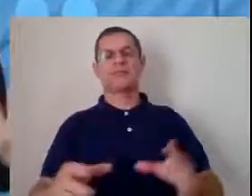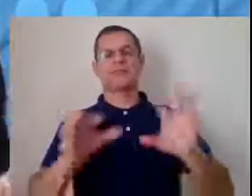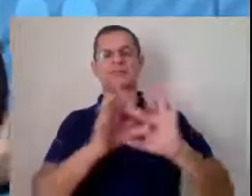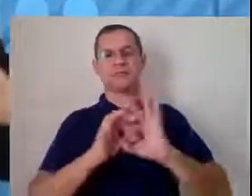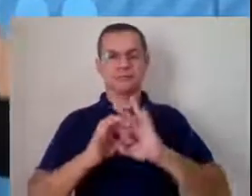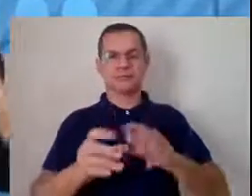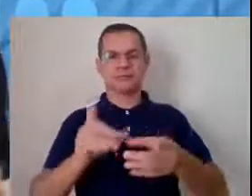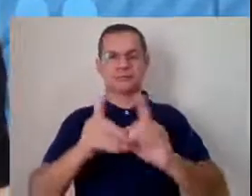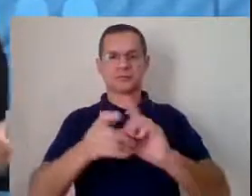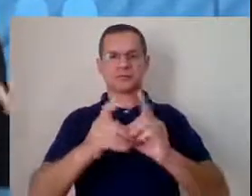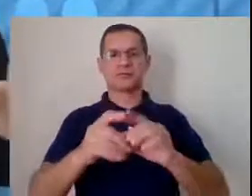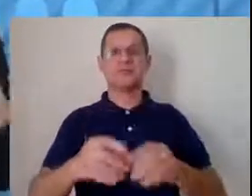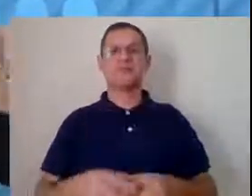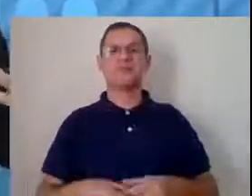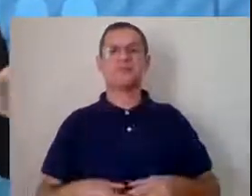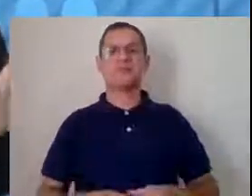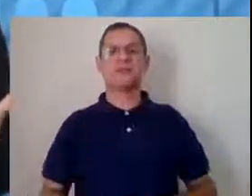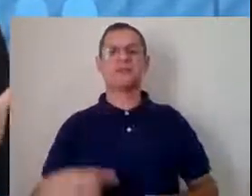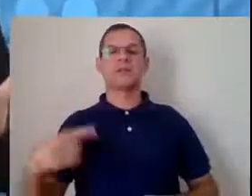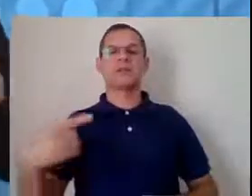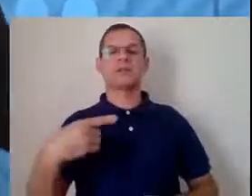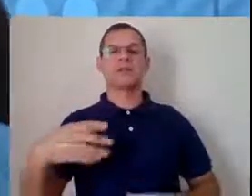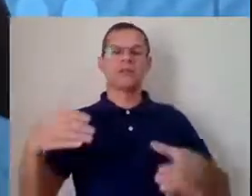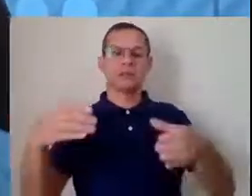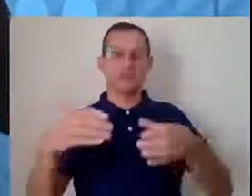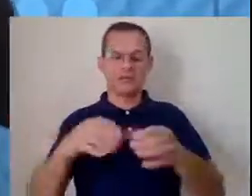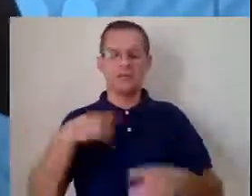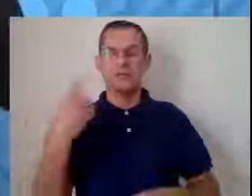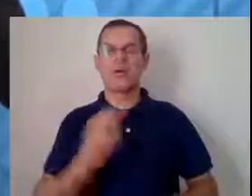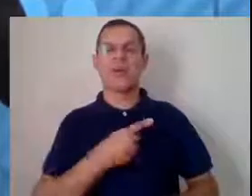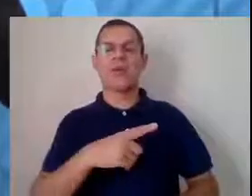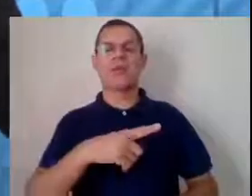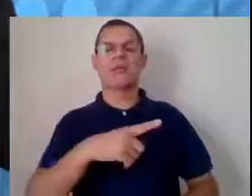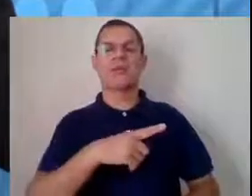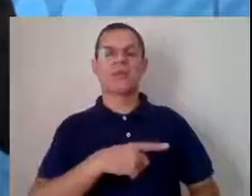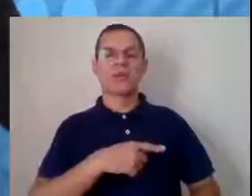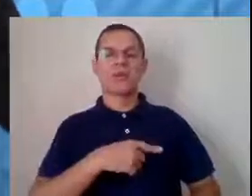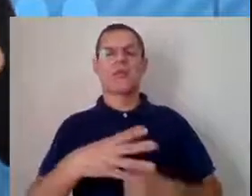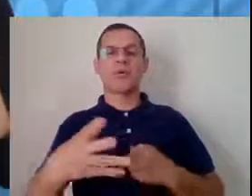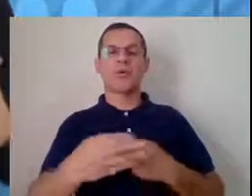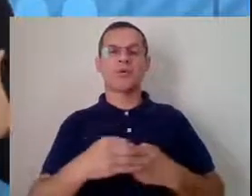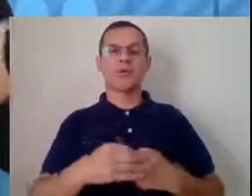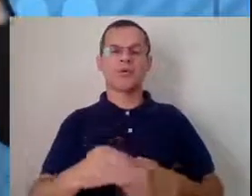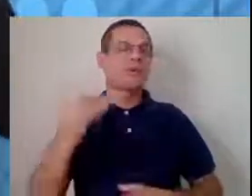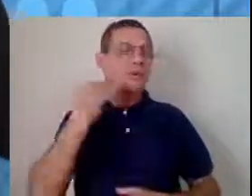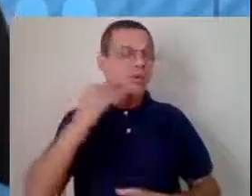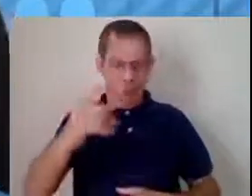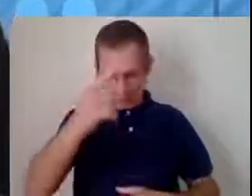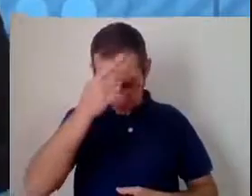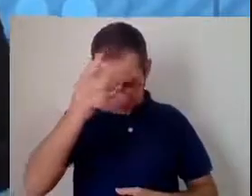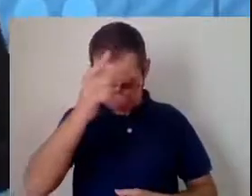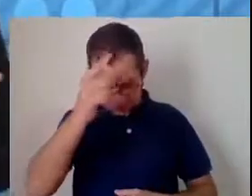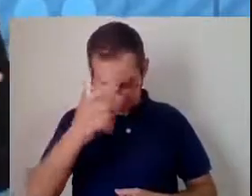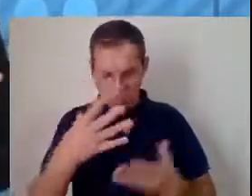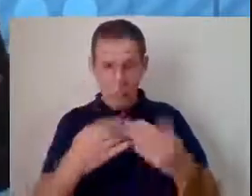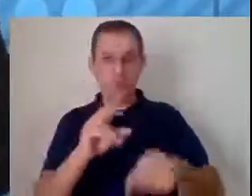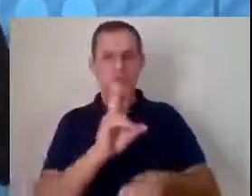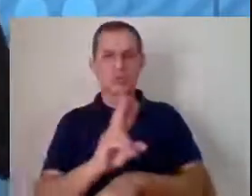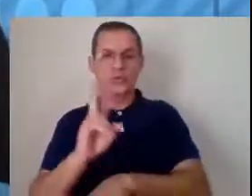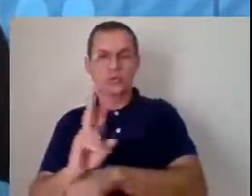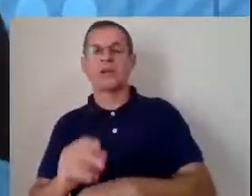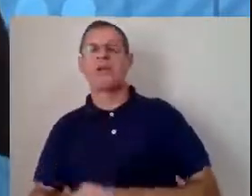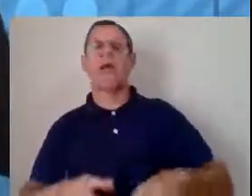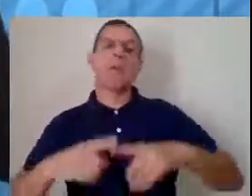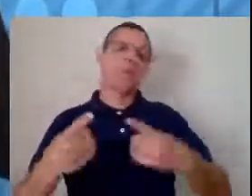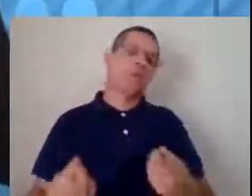uniões, interseções, subtrações de conjunto, nós vamos ter uma noção clara da lógica. Então, muito cuidado.